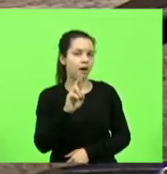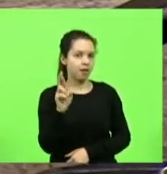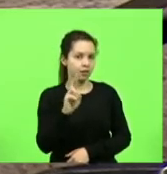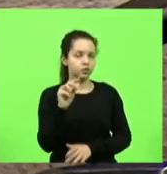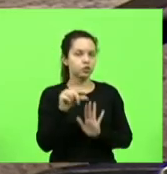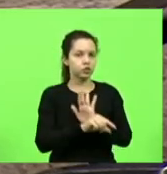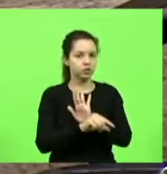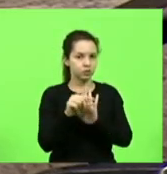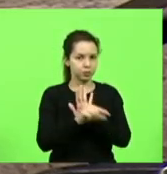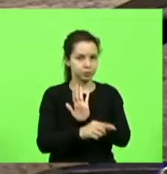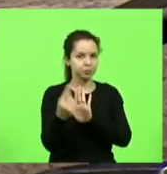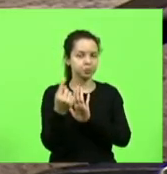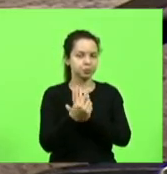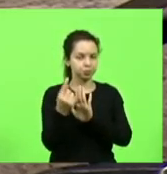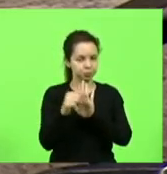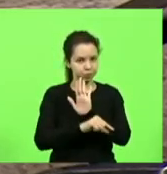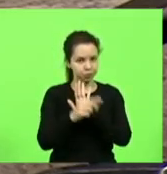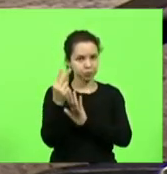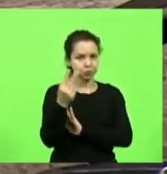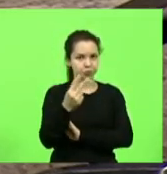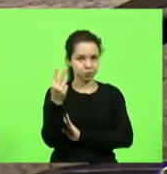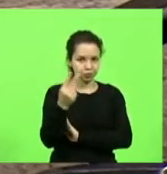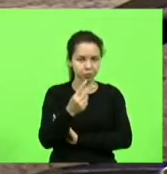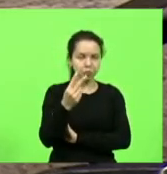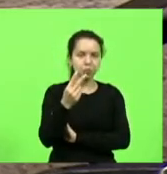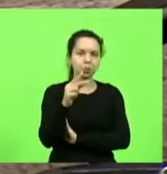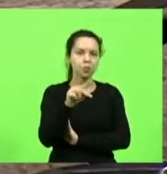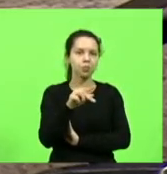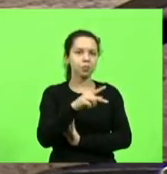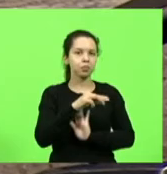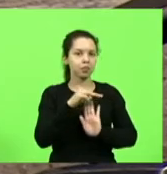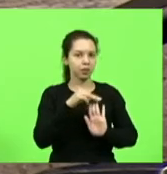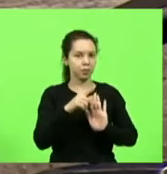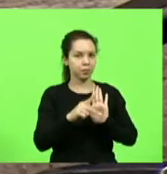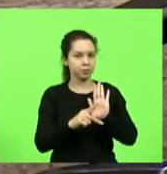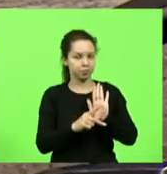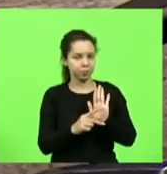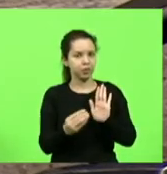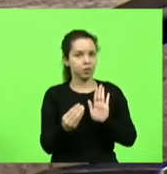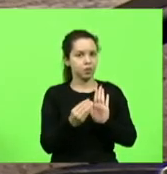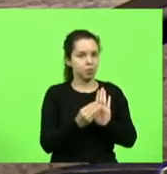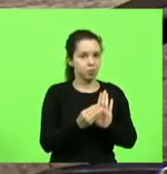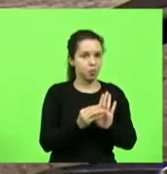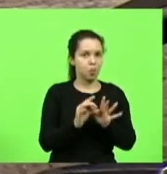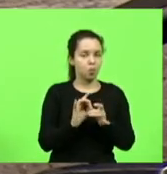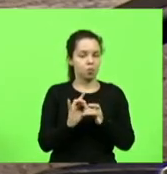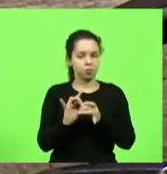dessa 938, são as que dão livres recursos para os